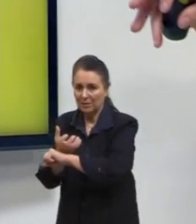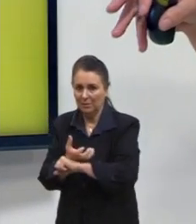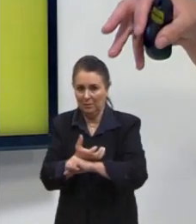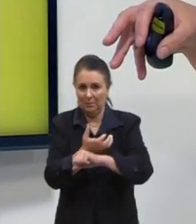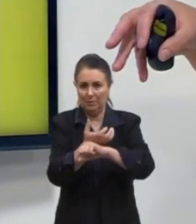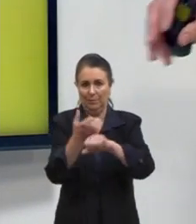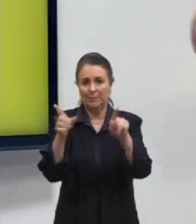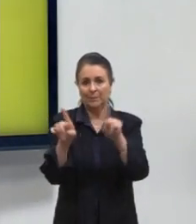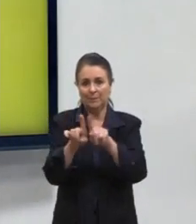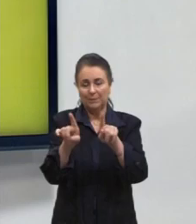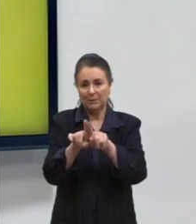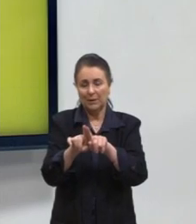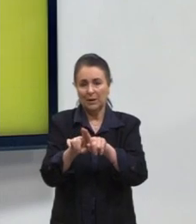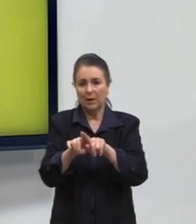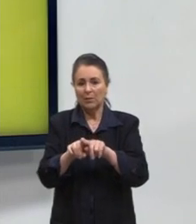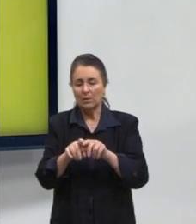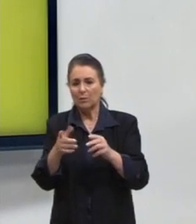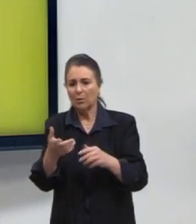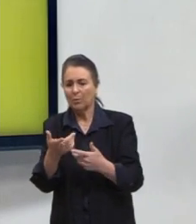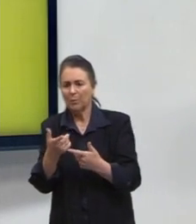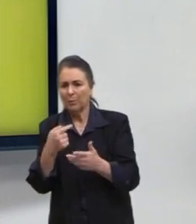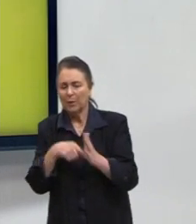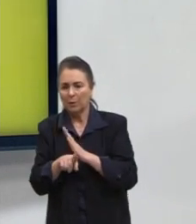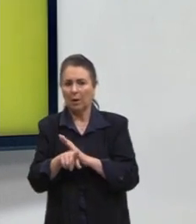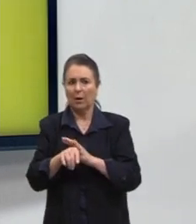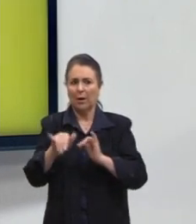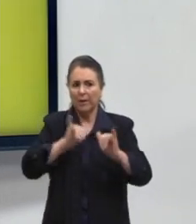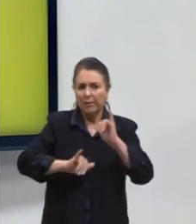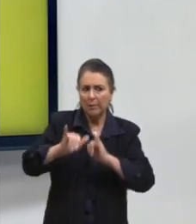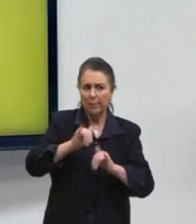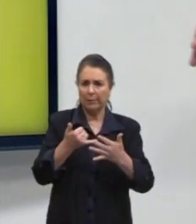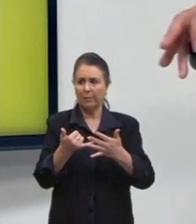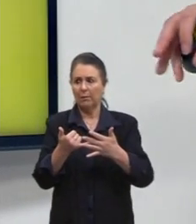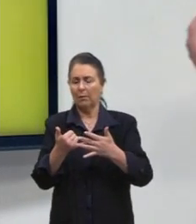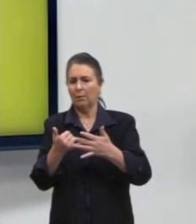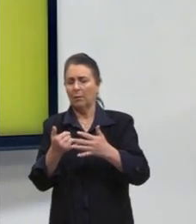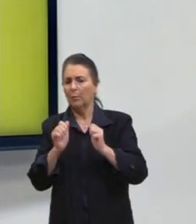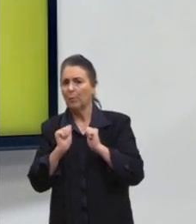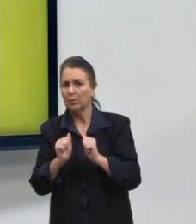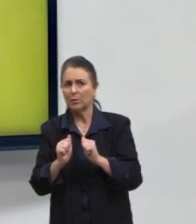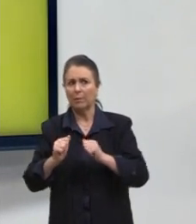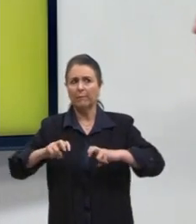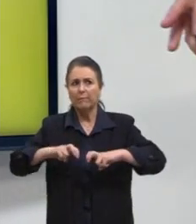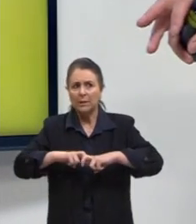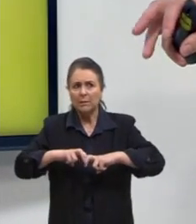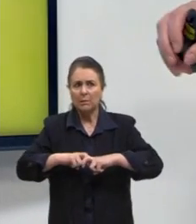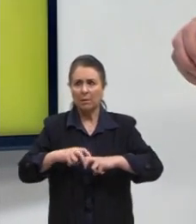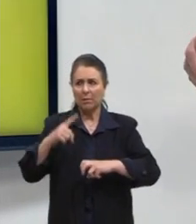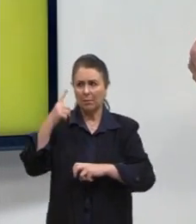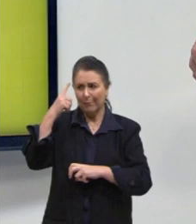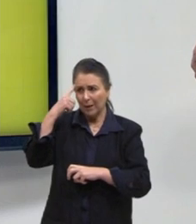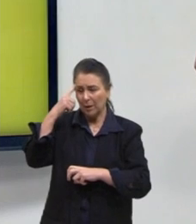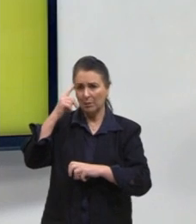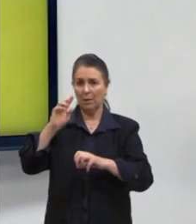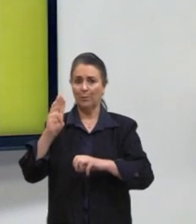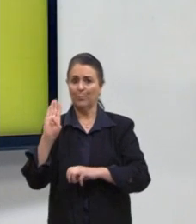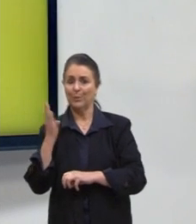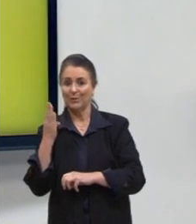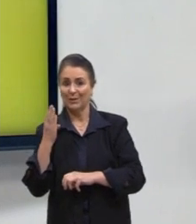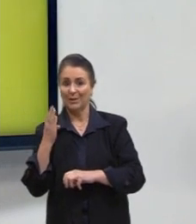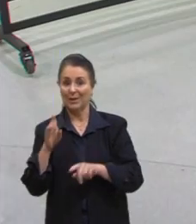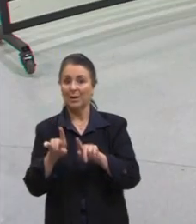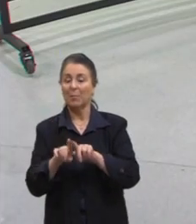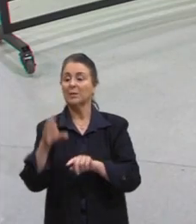interdisciplinares vocês vão achar que pode ser químicas achar que pode ser física achar que pode ser biologia mas